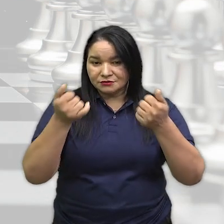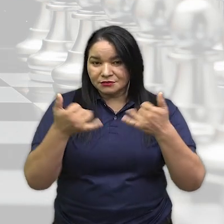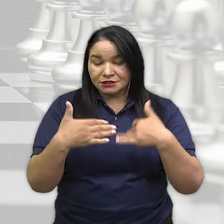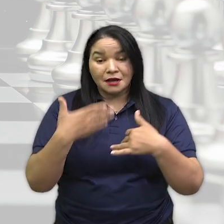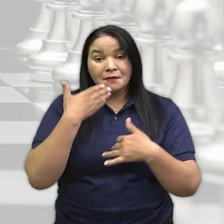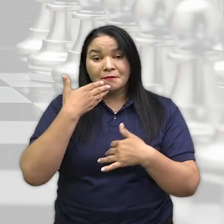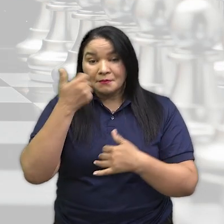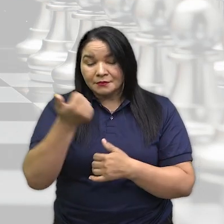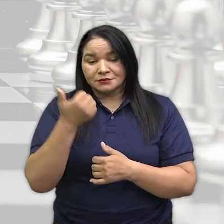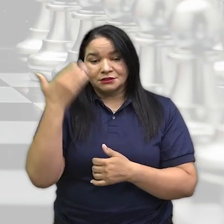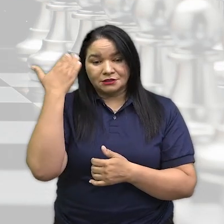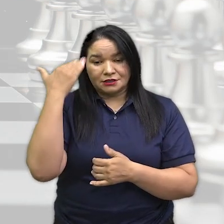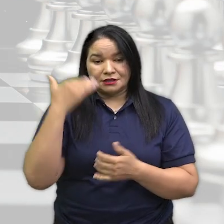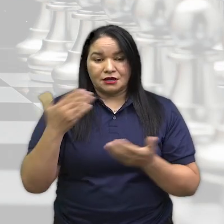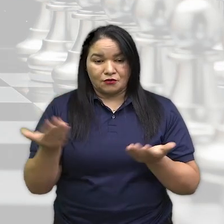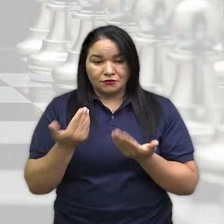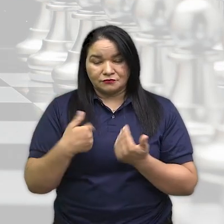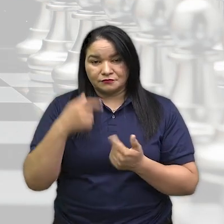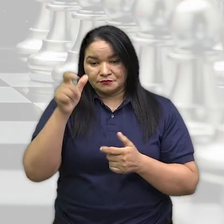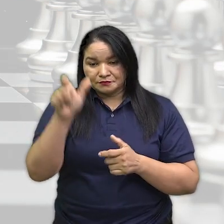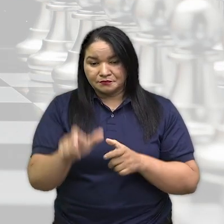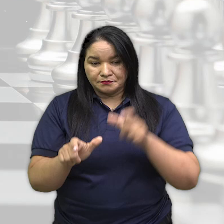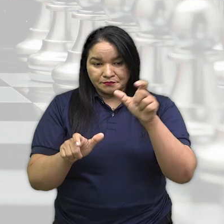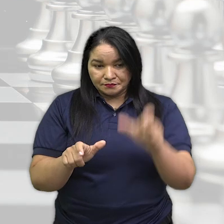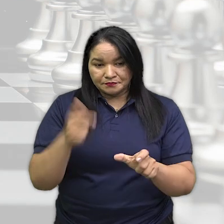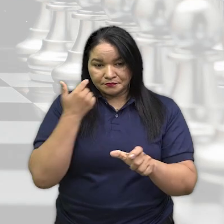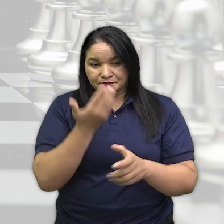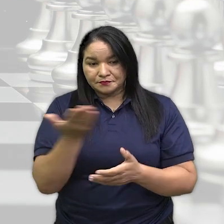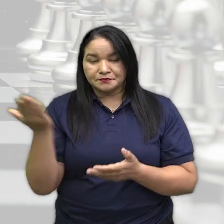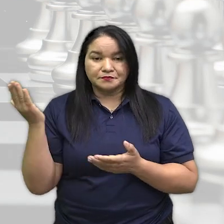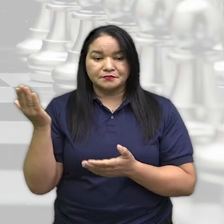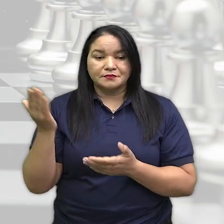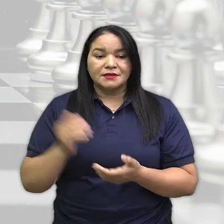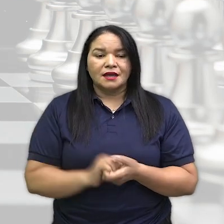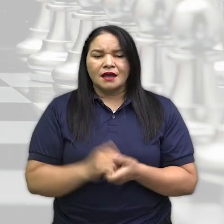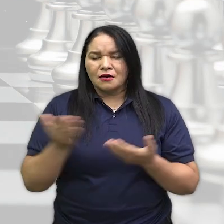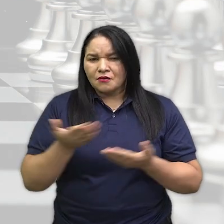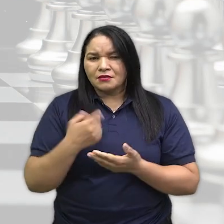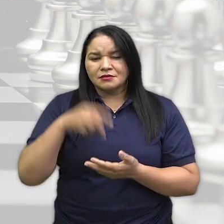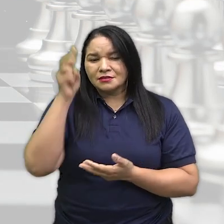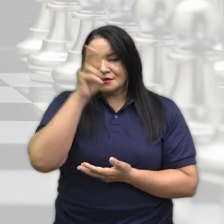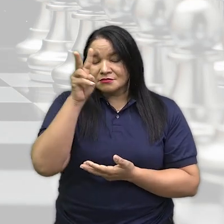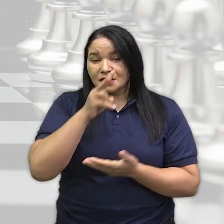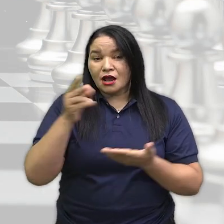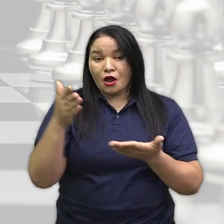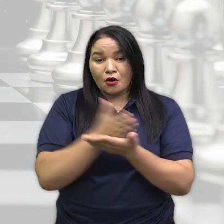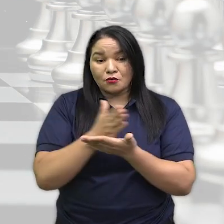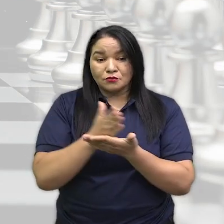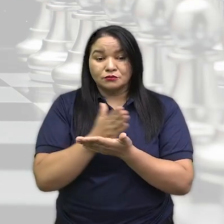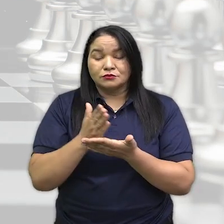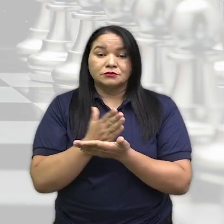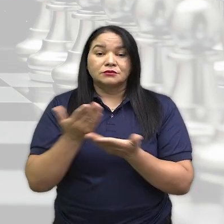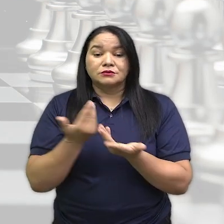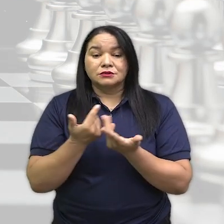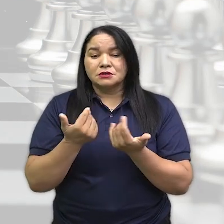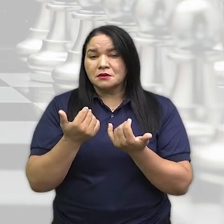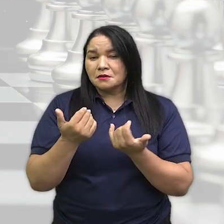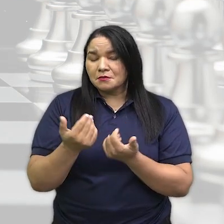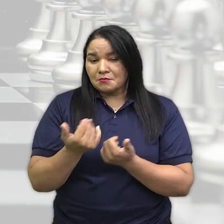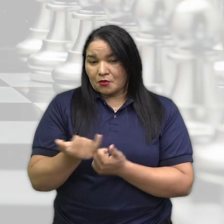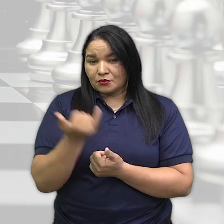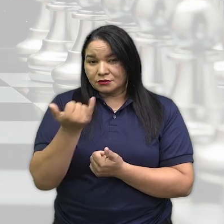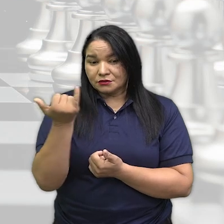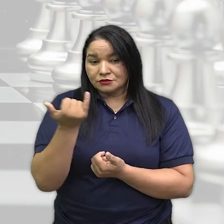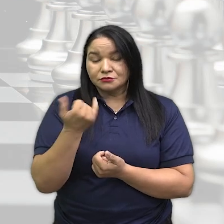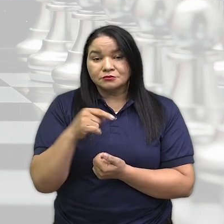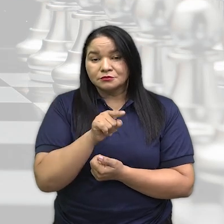de vocês, eu tenho aqui um quadro, eu vou explicar esse quadro e eu vou elencar aqui alguns pontos que eu considero importantes